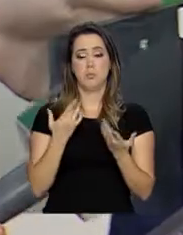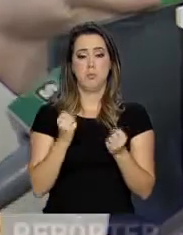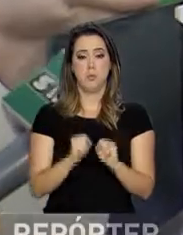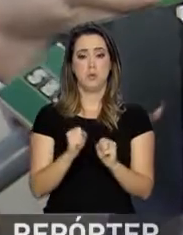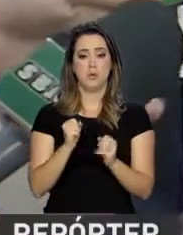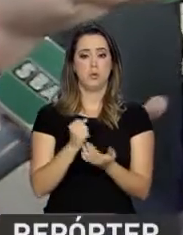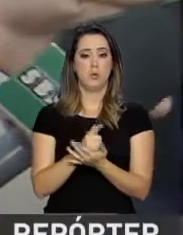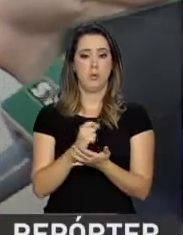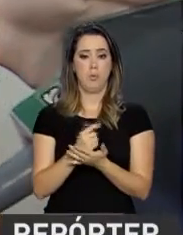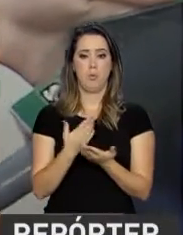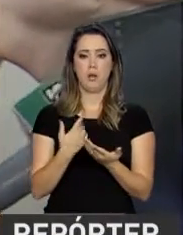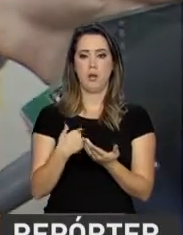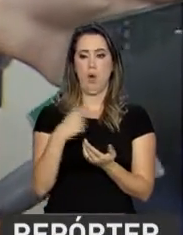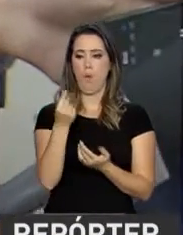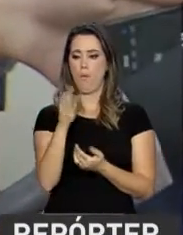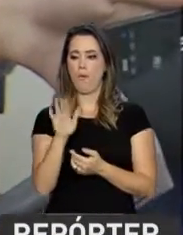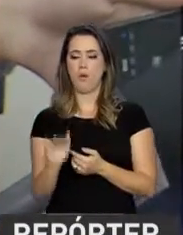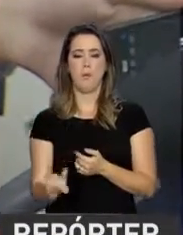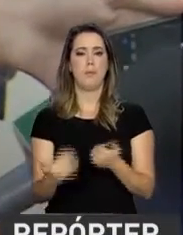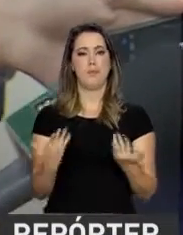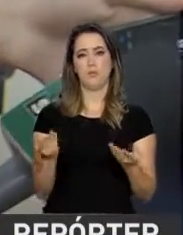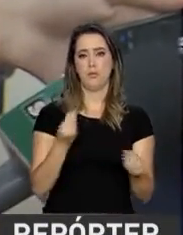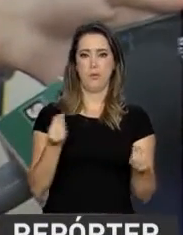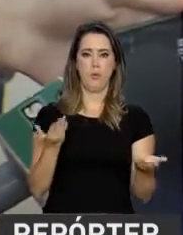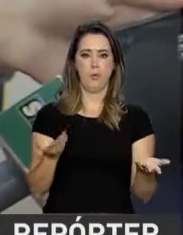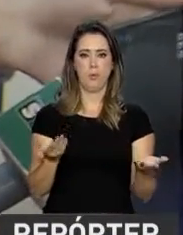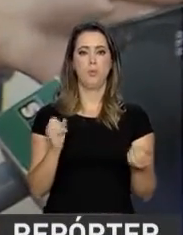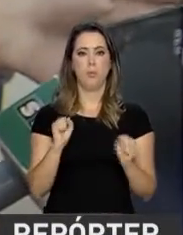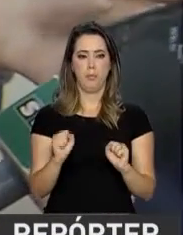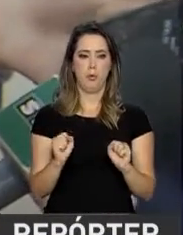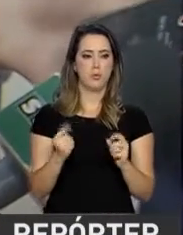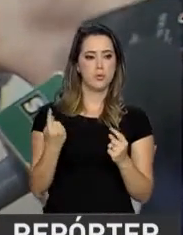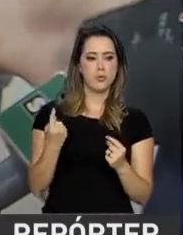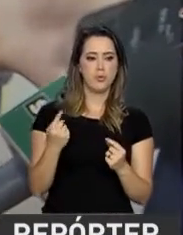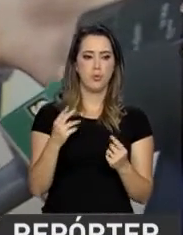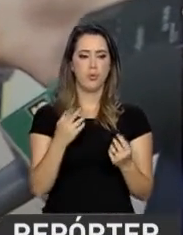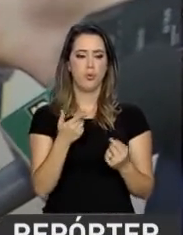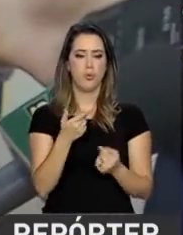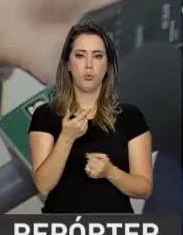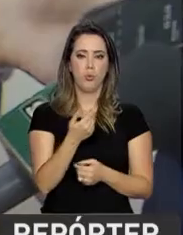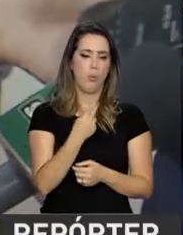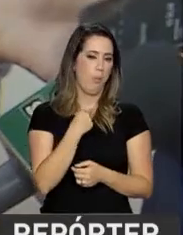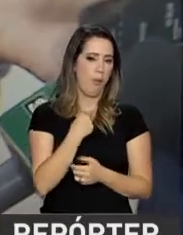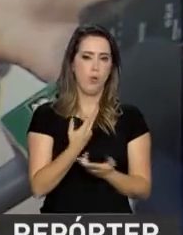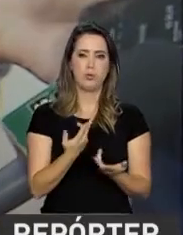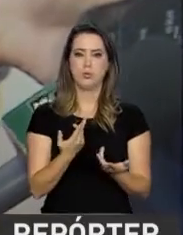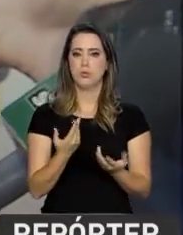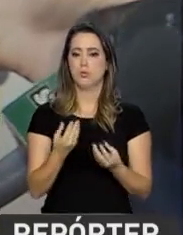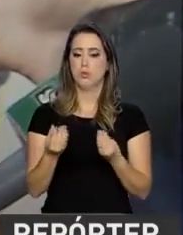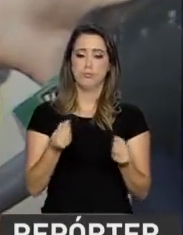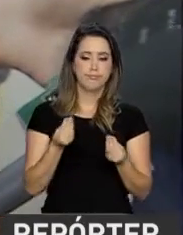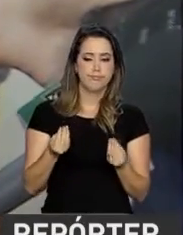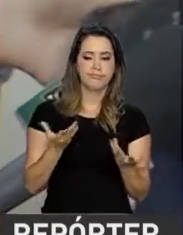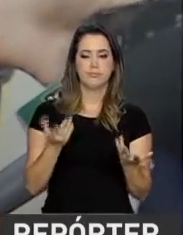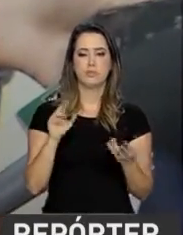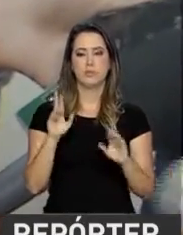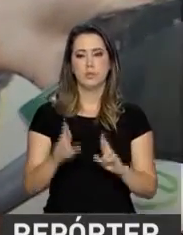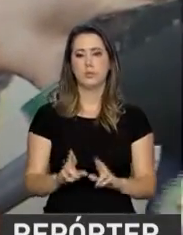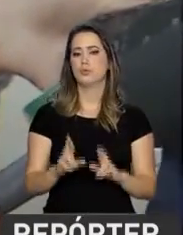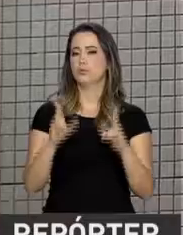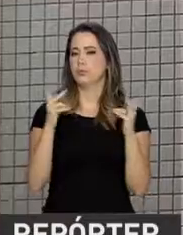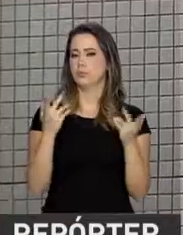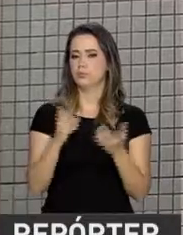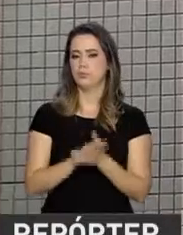não me parece que estamos discutindo questões de sanidade e sim em questões de volumes de carga e proteção de mercado